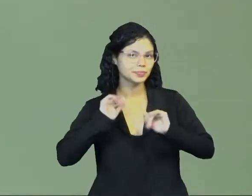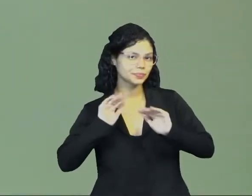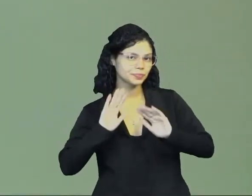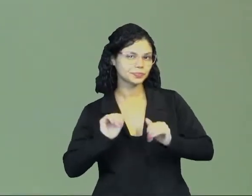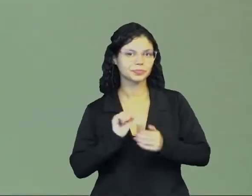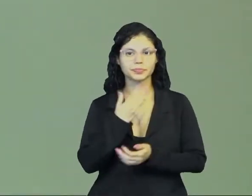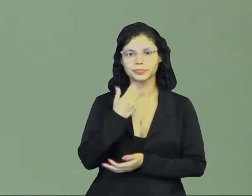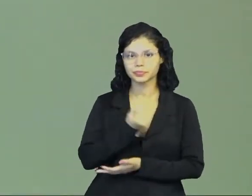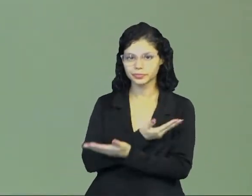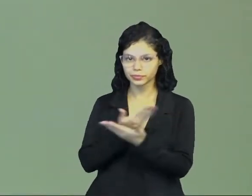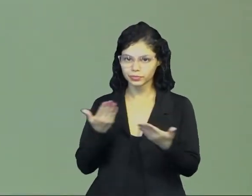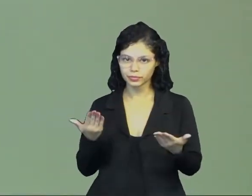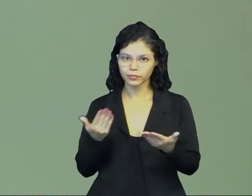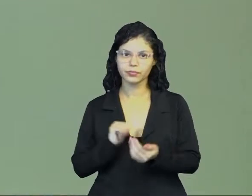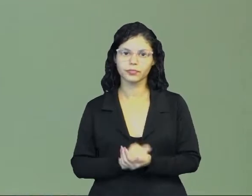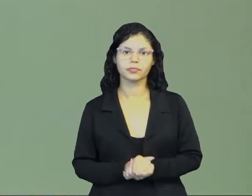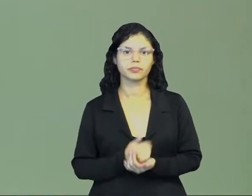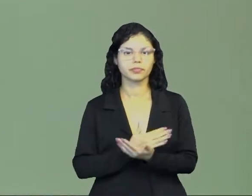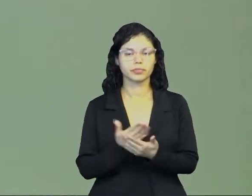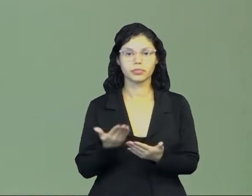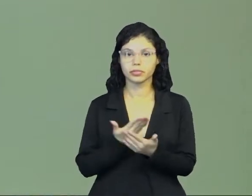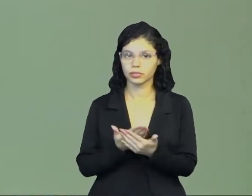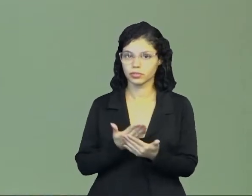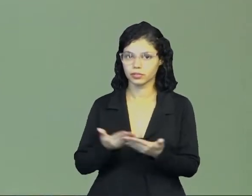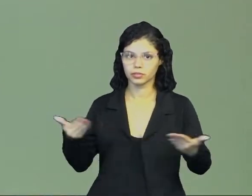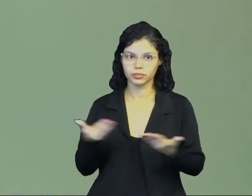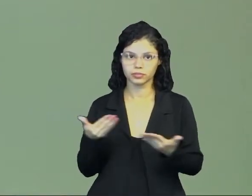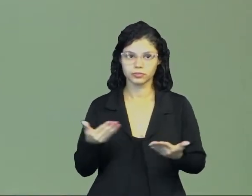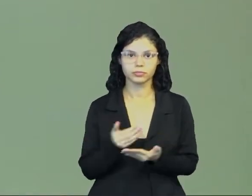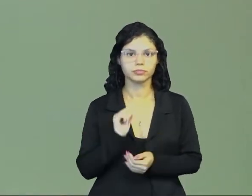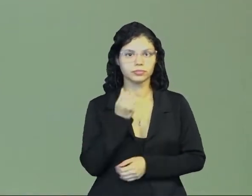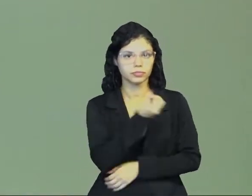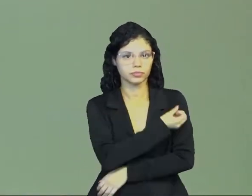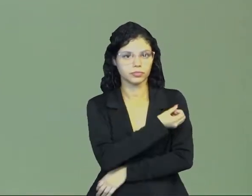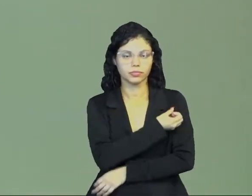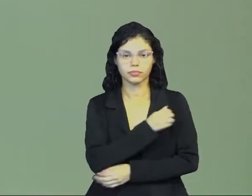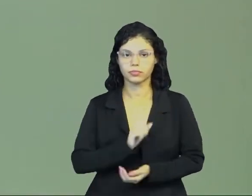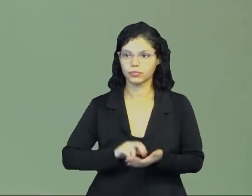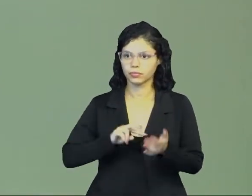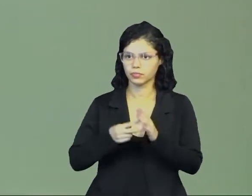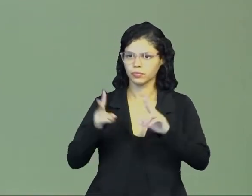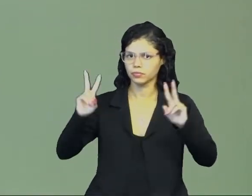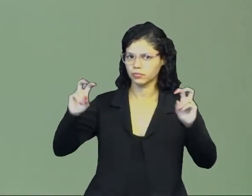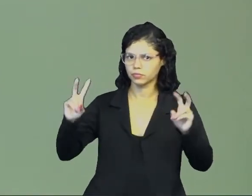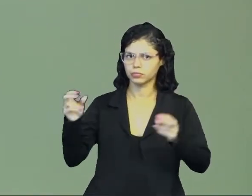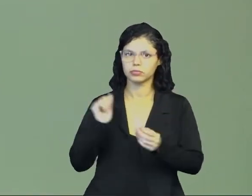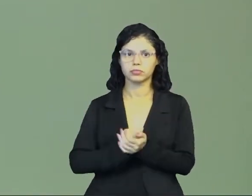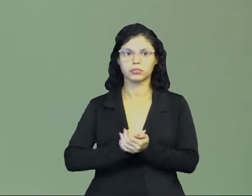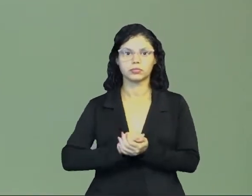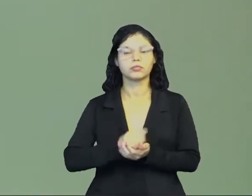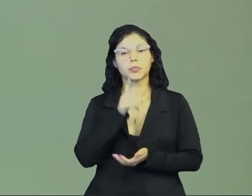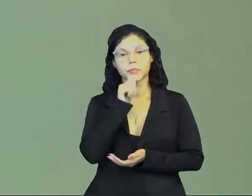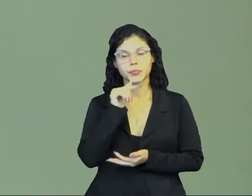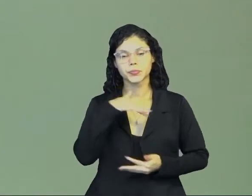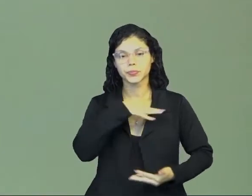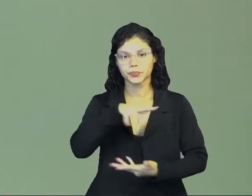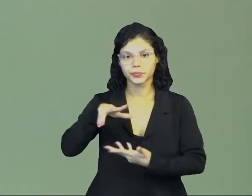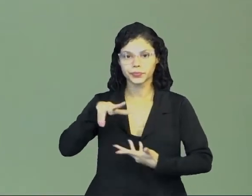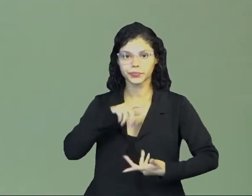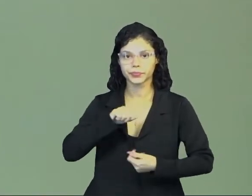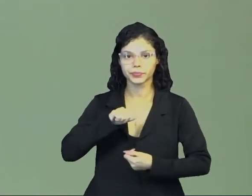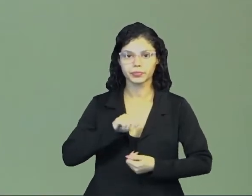Olá pessoal, tudo bem? Vamos iniciar então nossa aula do sexto ano, que tem o seguinte tema: a hidrosfera, a água no planeta